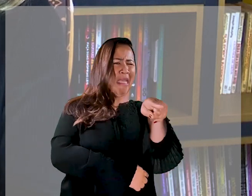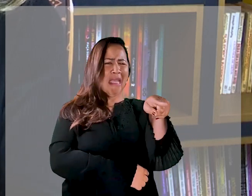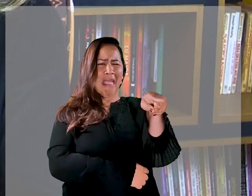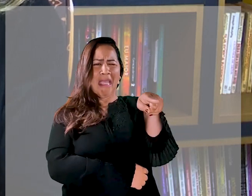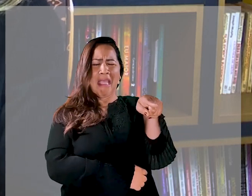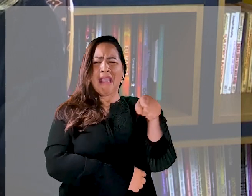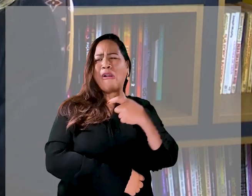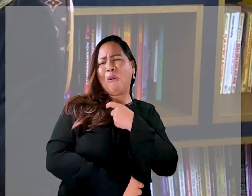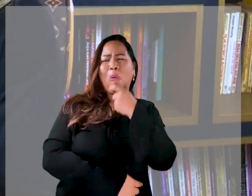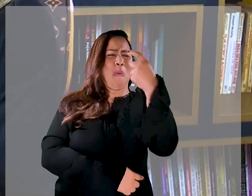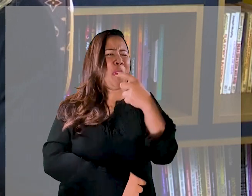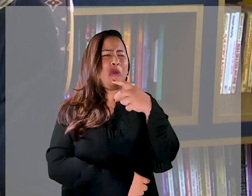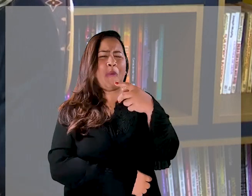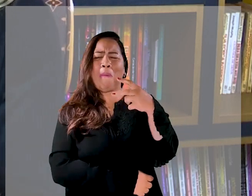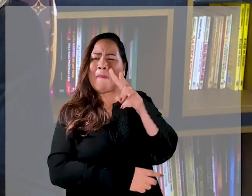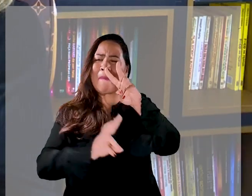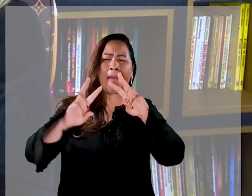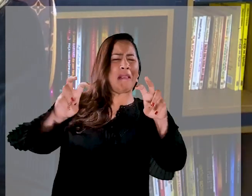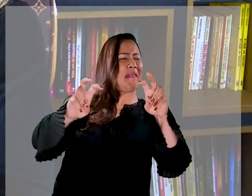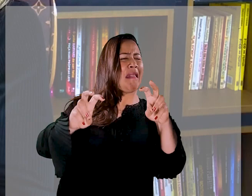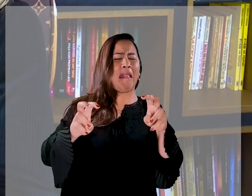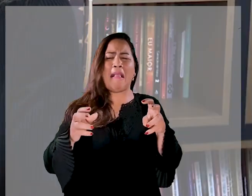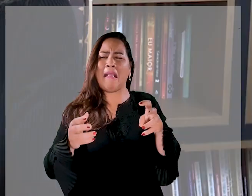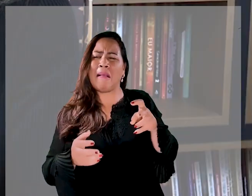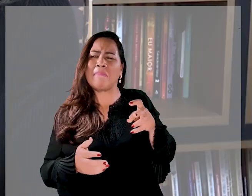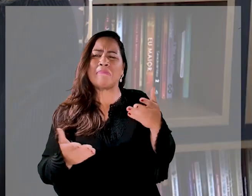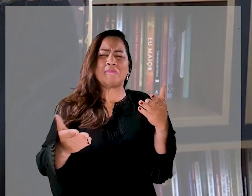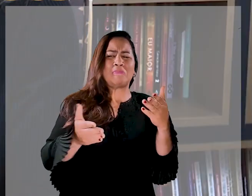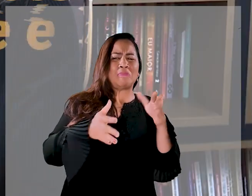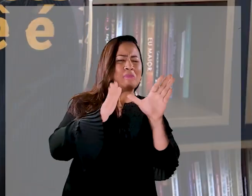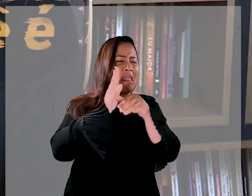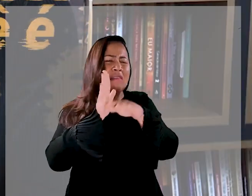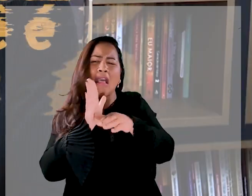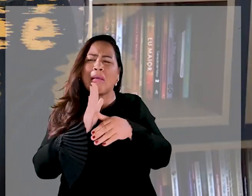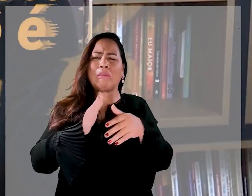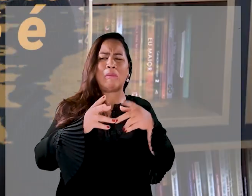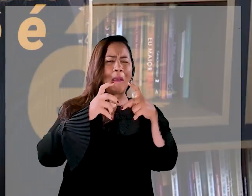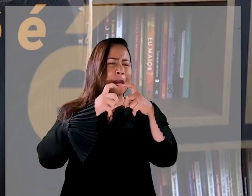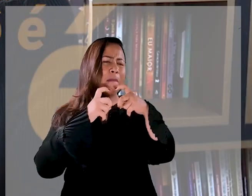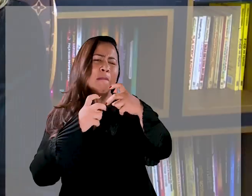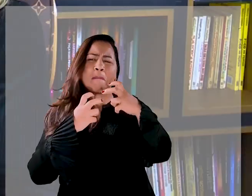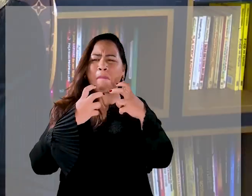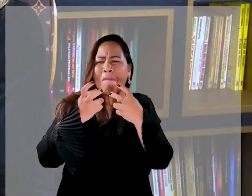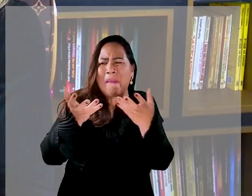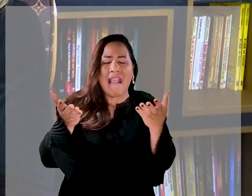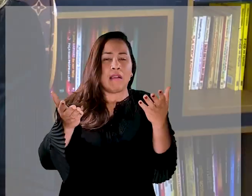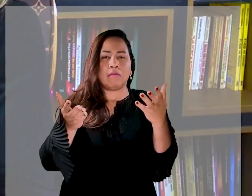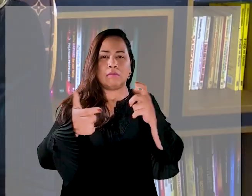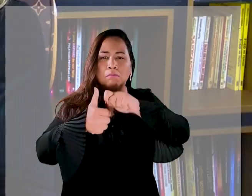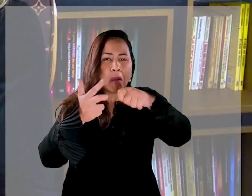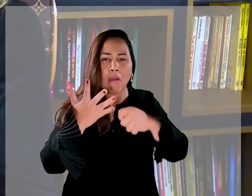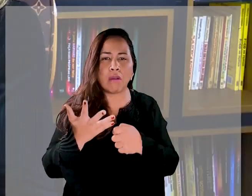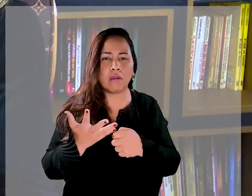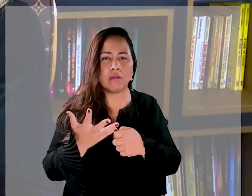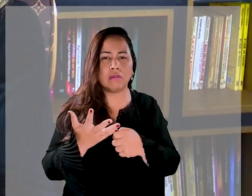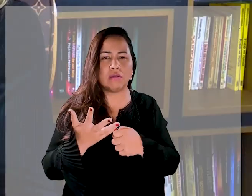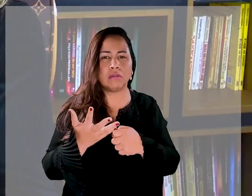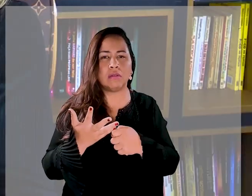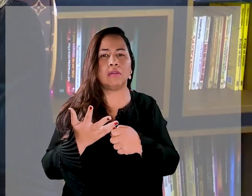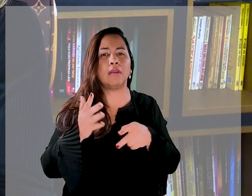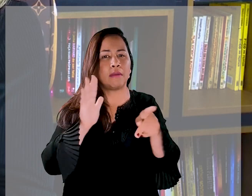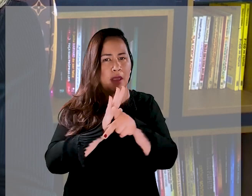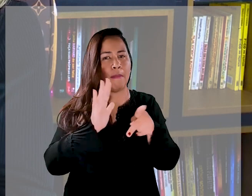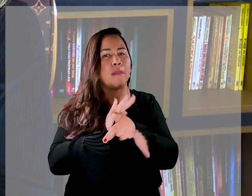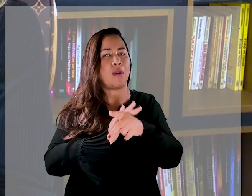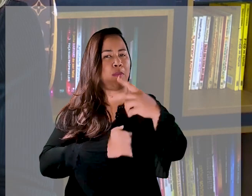estupidez? Como que você pode ver no outro o charlatão? O outro reflete quem você é. Se te incomodou, leva pra